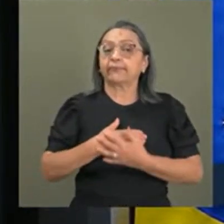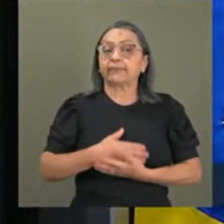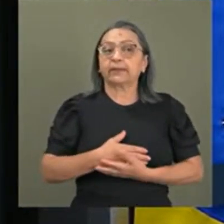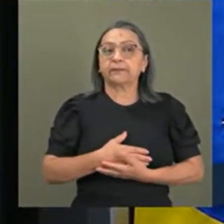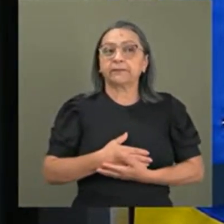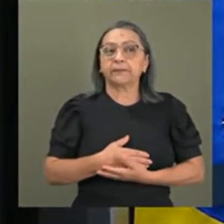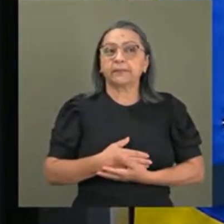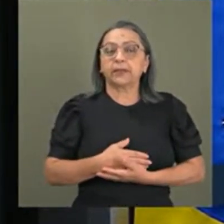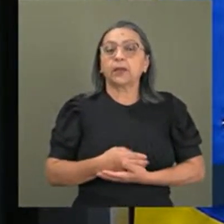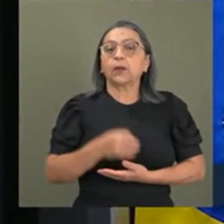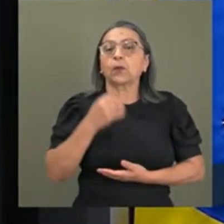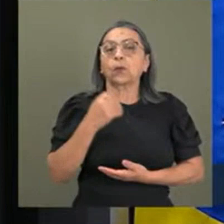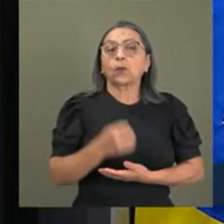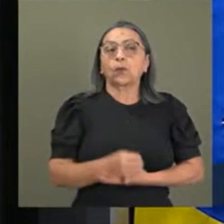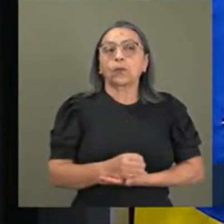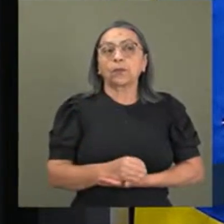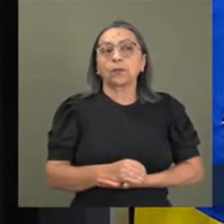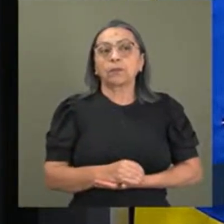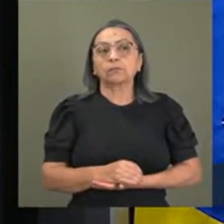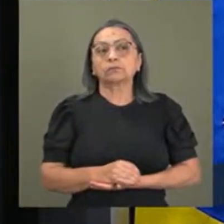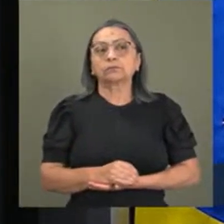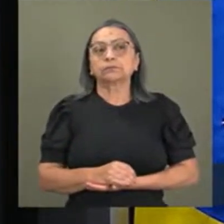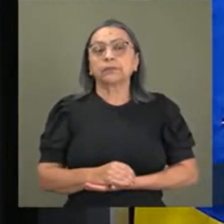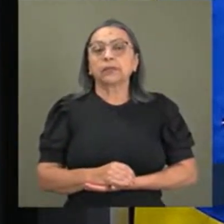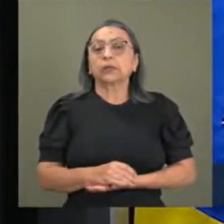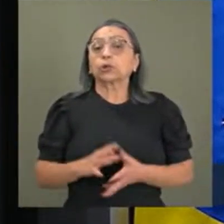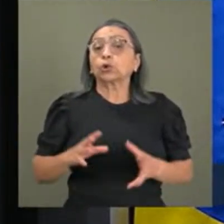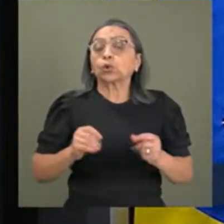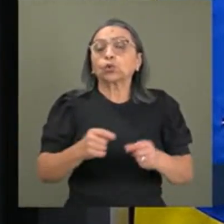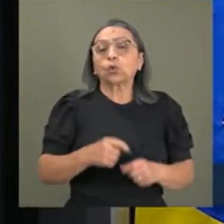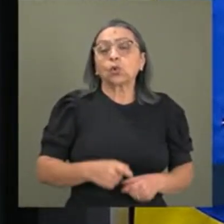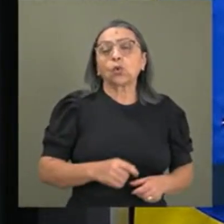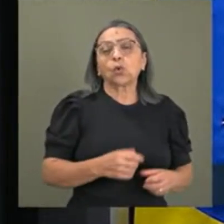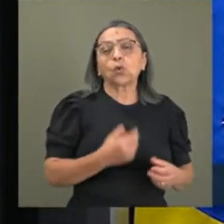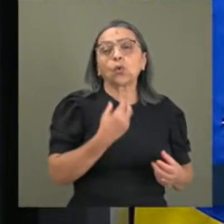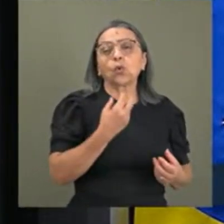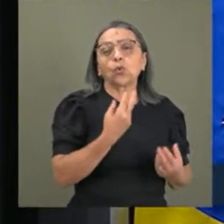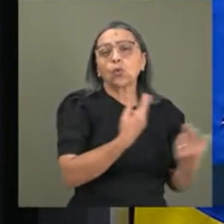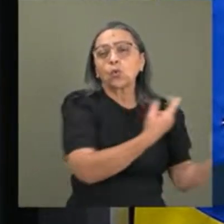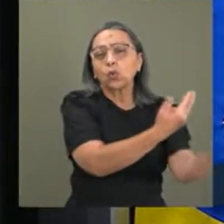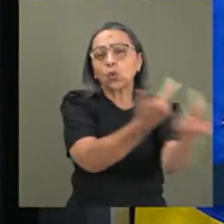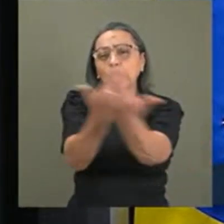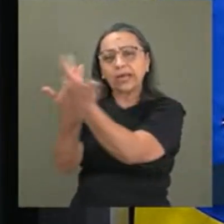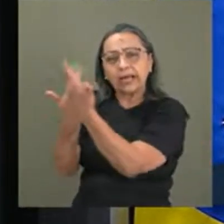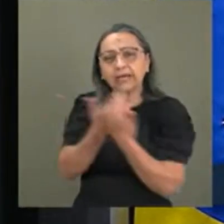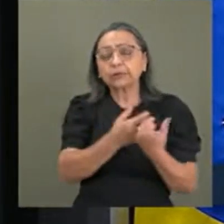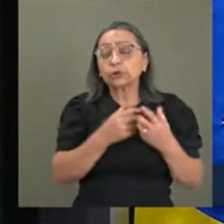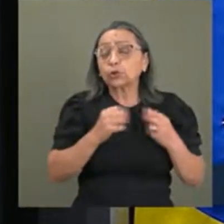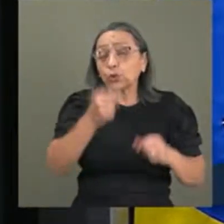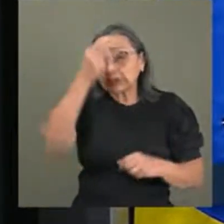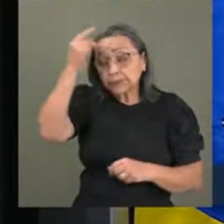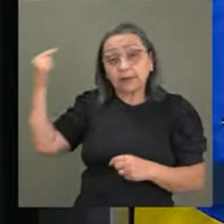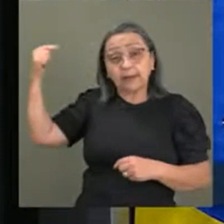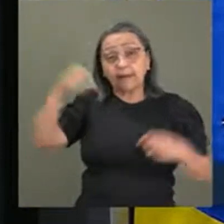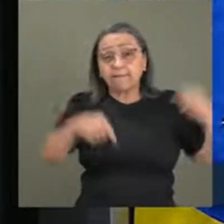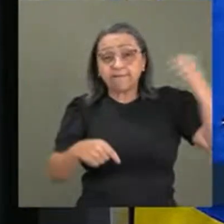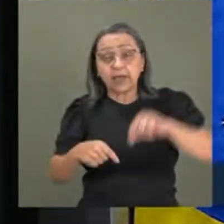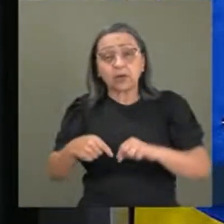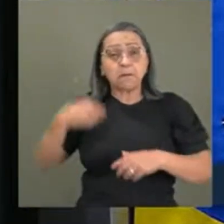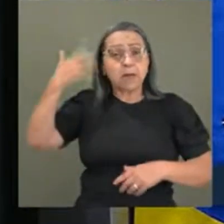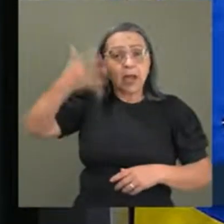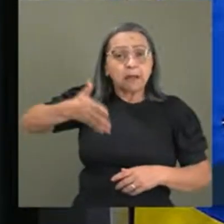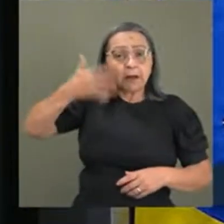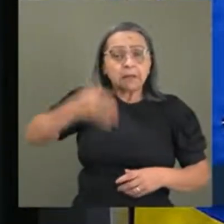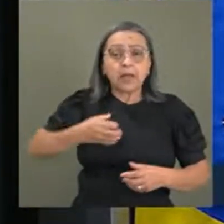casa quase bicentenária, veneziano, unanimidade dos especialistas que aqui vieram